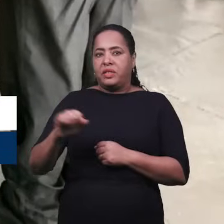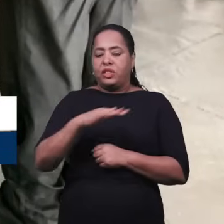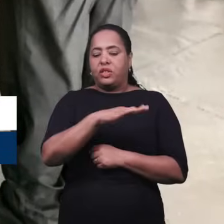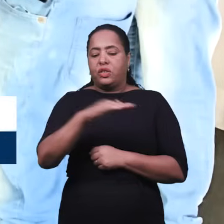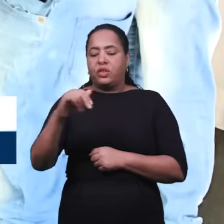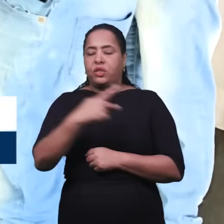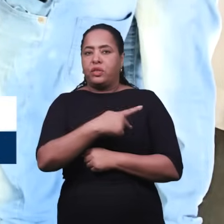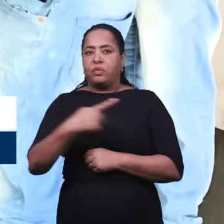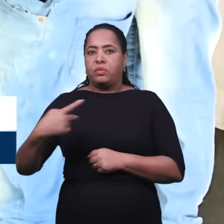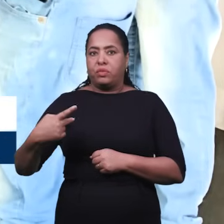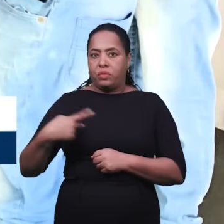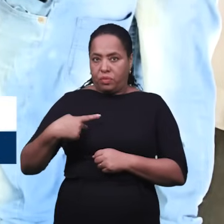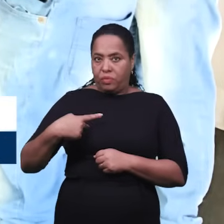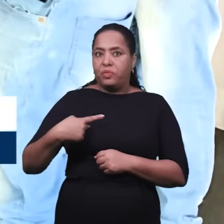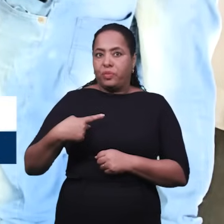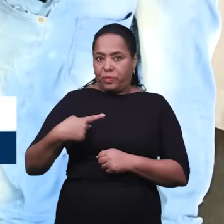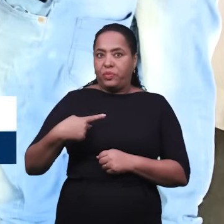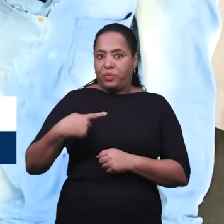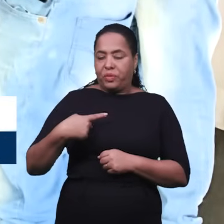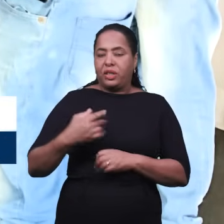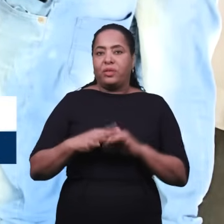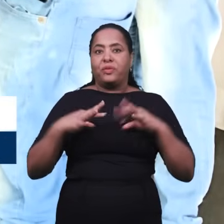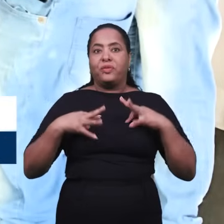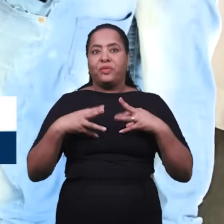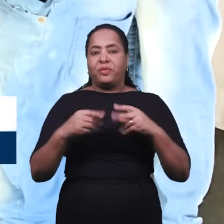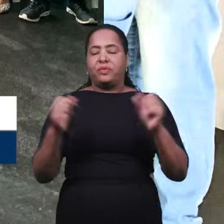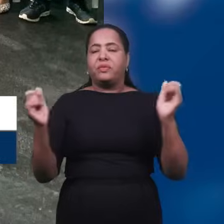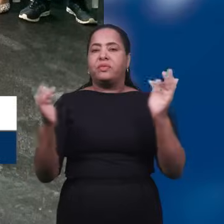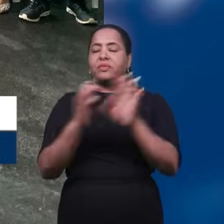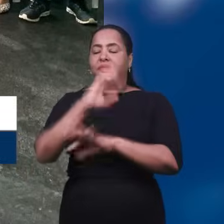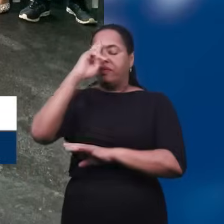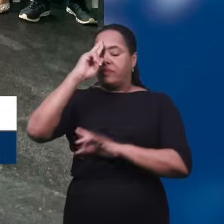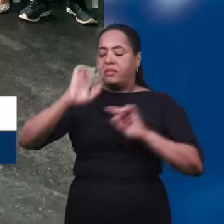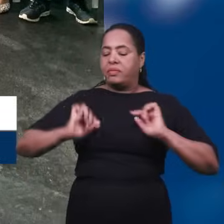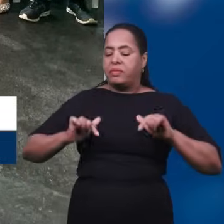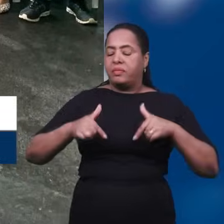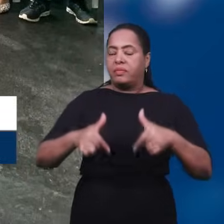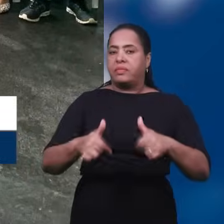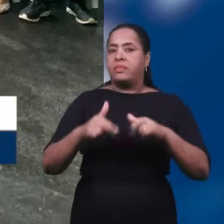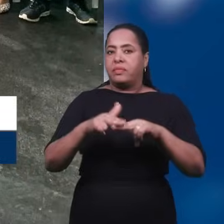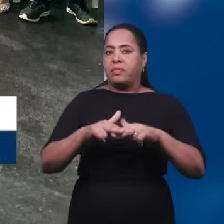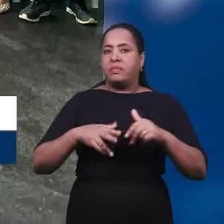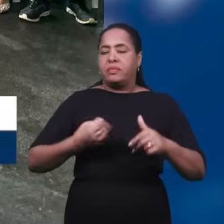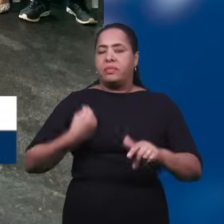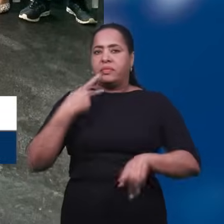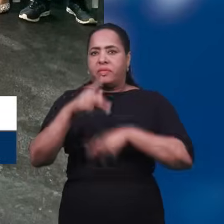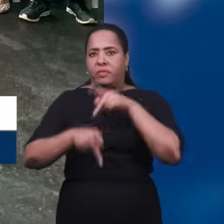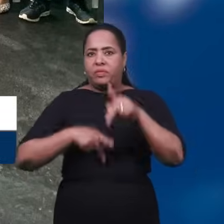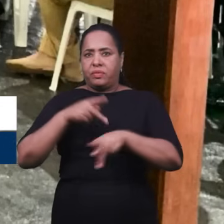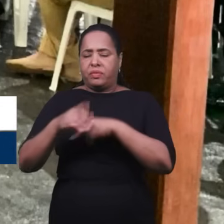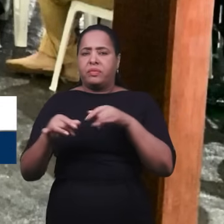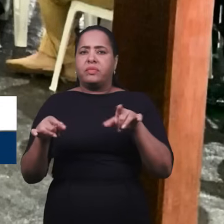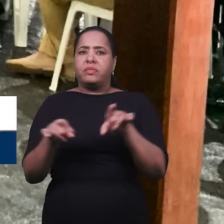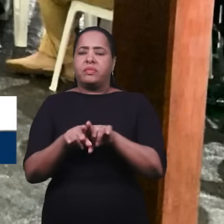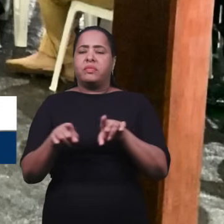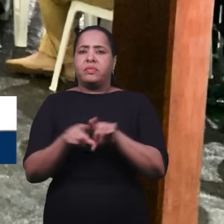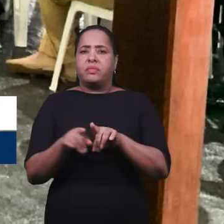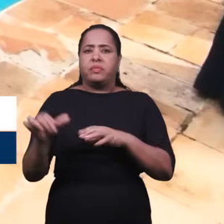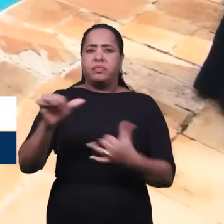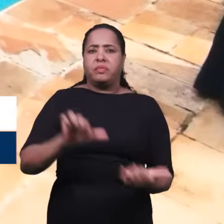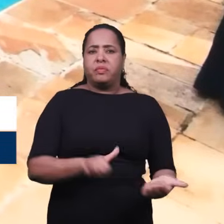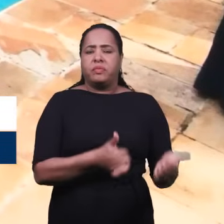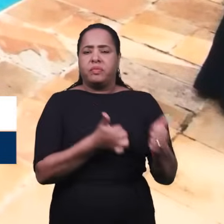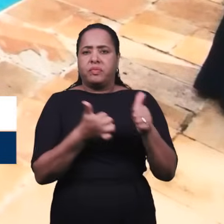para o Ministério da Palavra. Todos glorificaram o Senhor pelas operações em favor do seu povo. Também